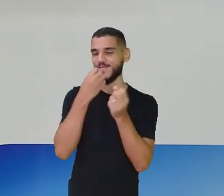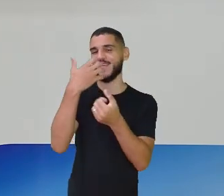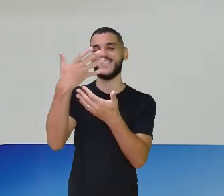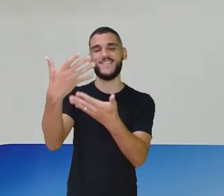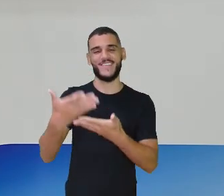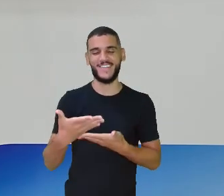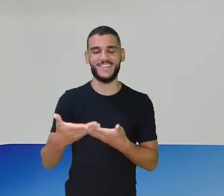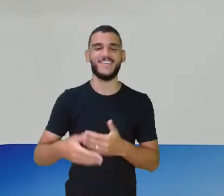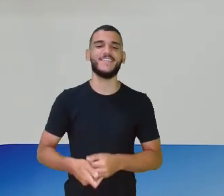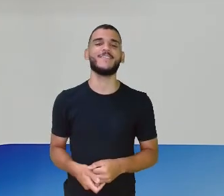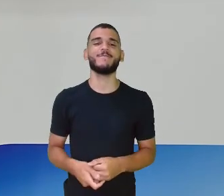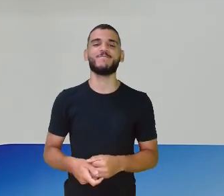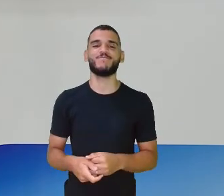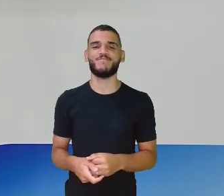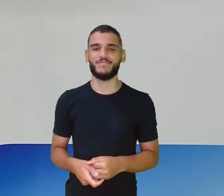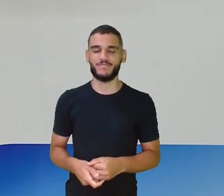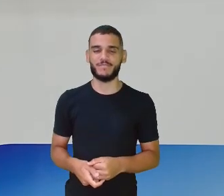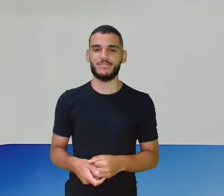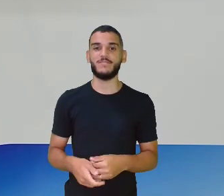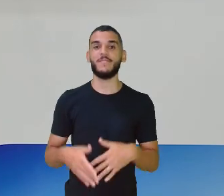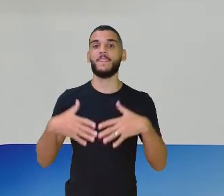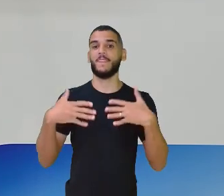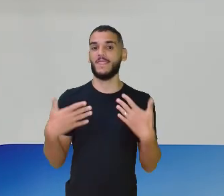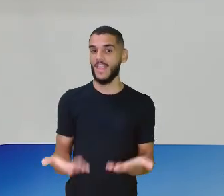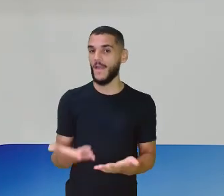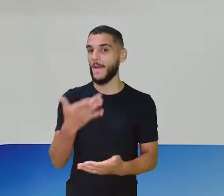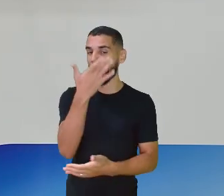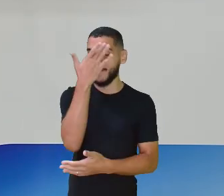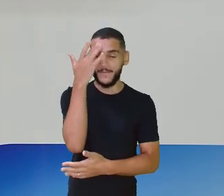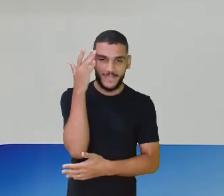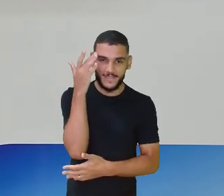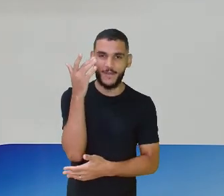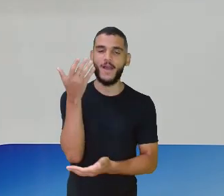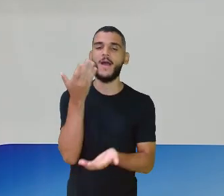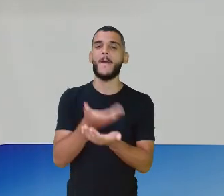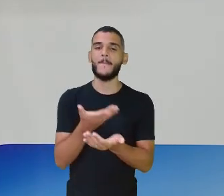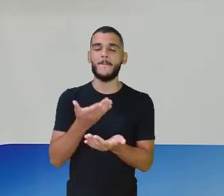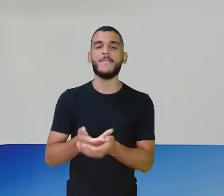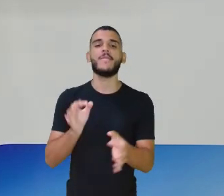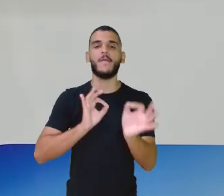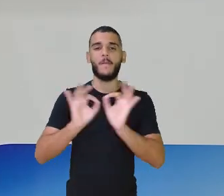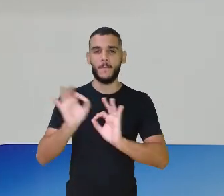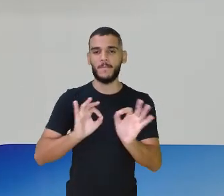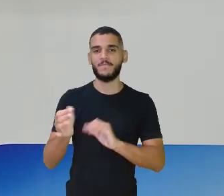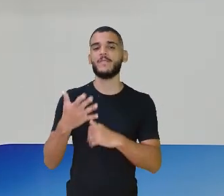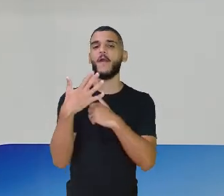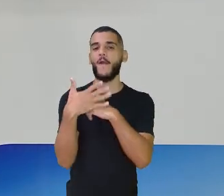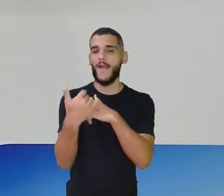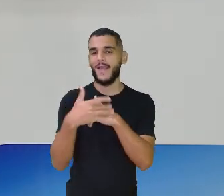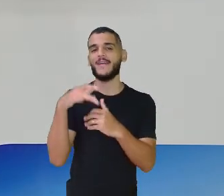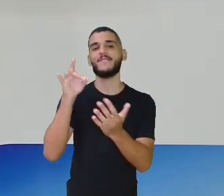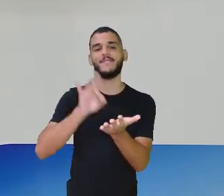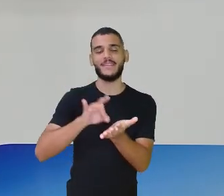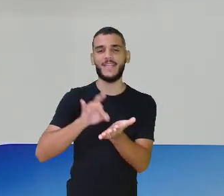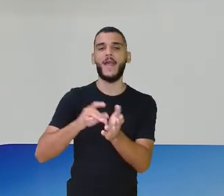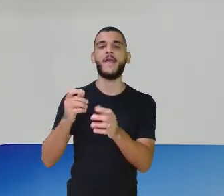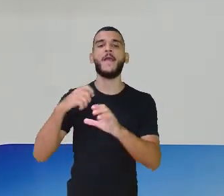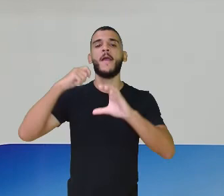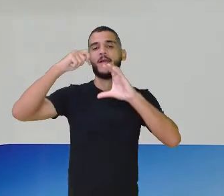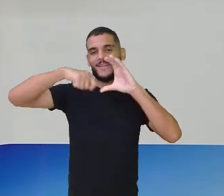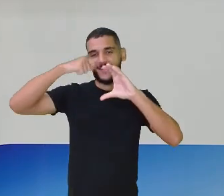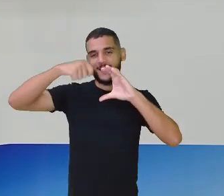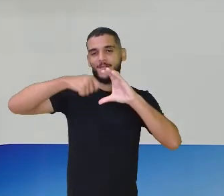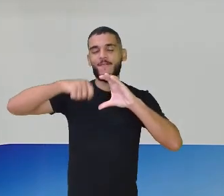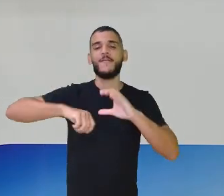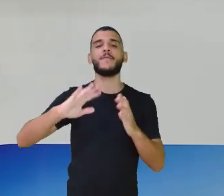muito bem-vindo. E, gente, essa aula a gente fez com todo carinho para vocês. A gente gravou lá na Escola Municipal